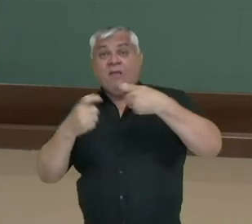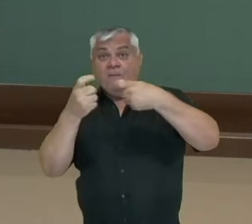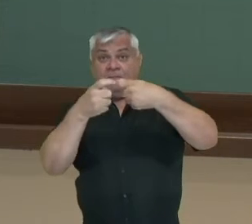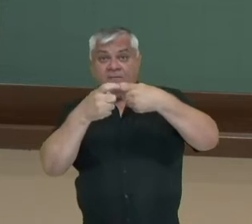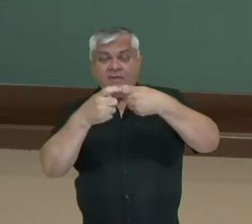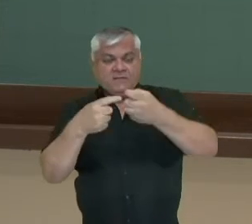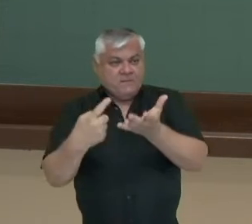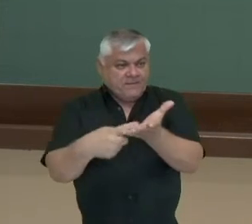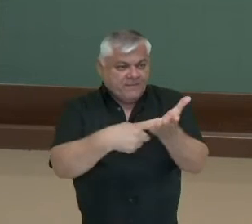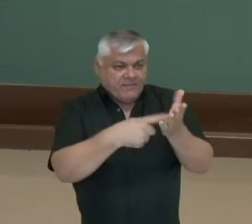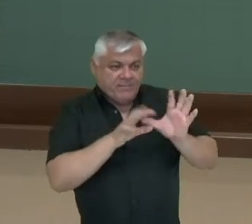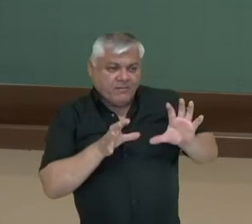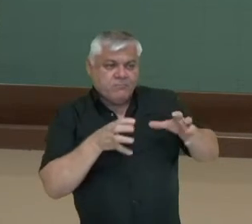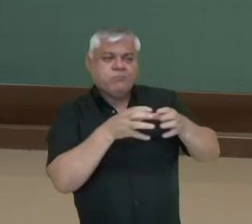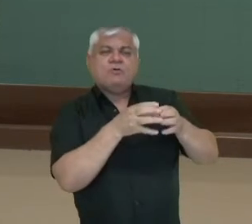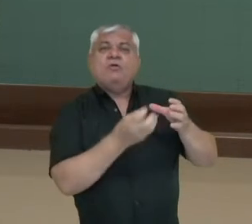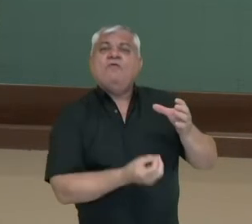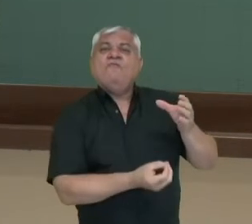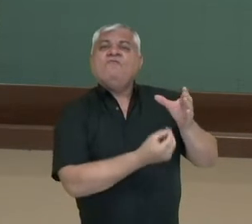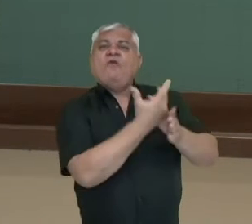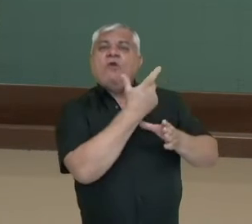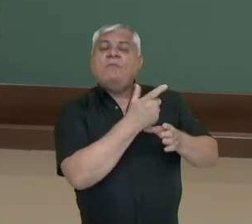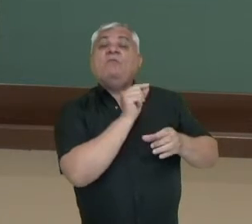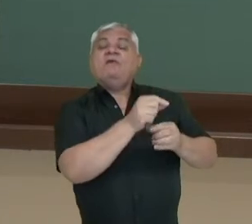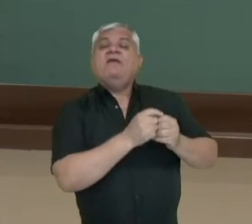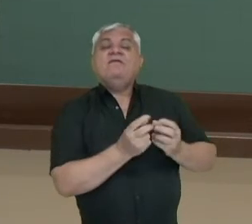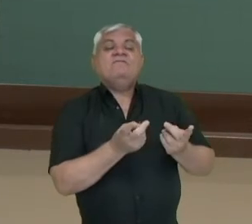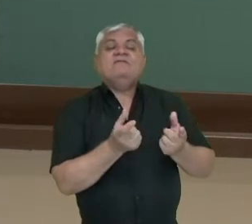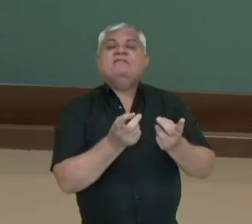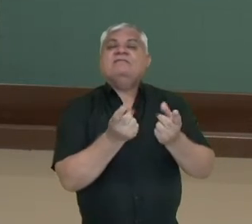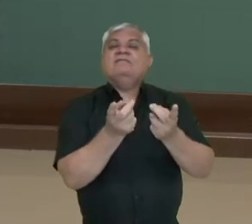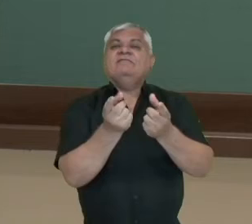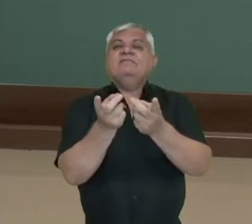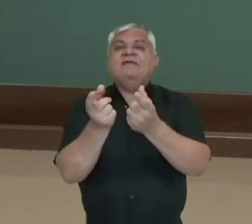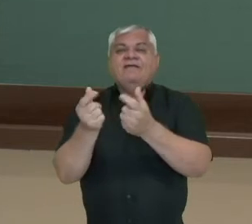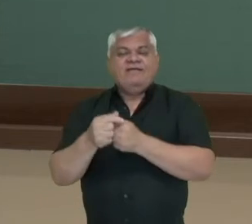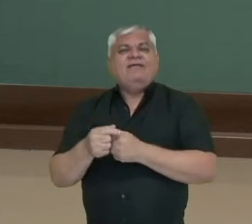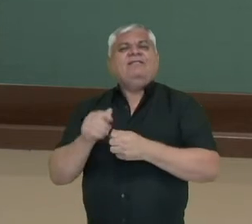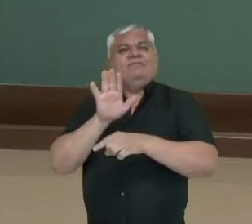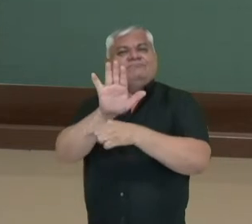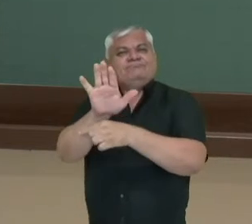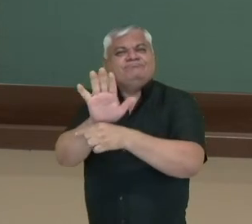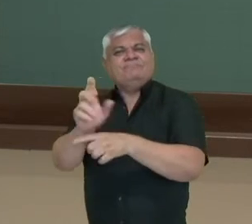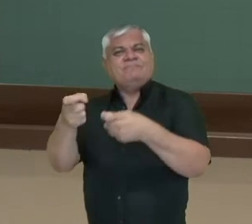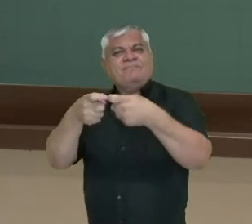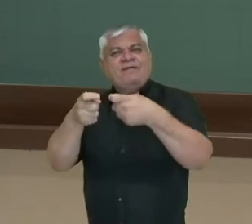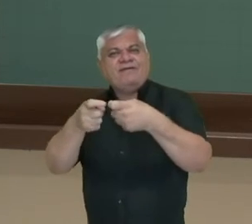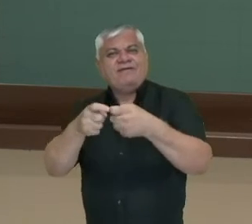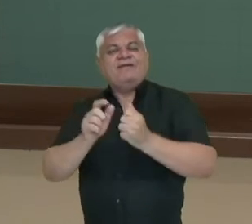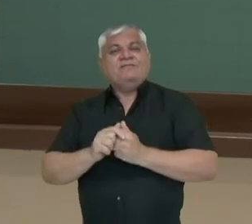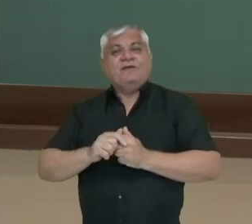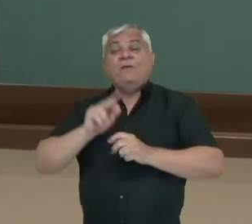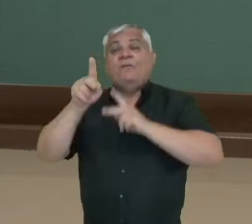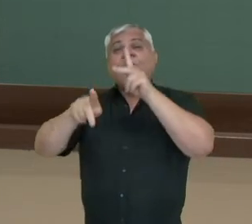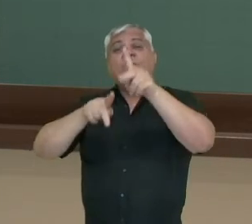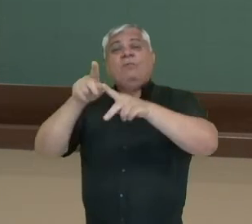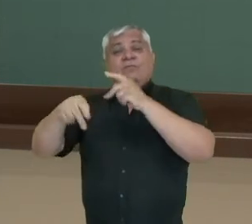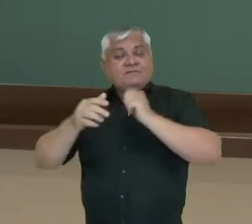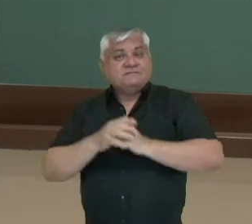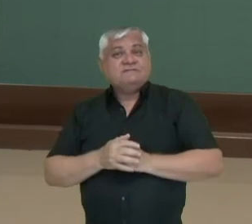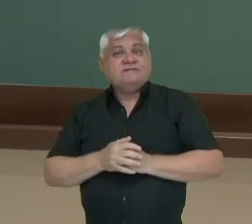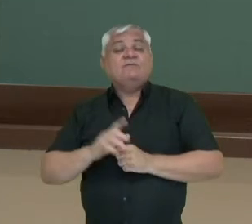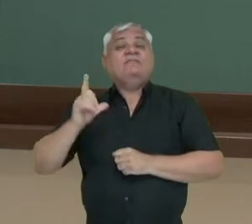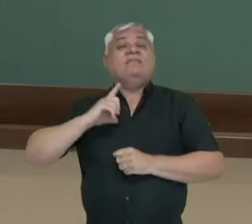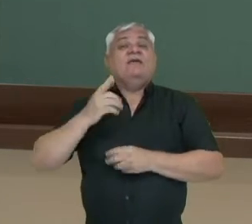essa cooperativa e, consequentemente, vão prestar os serviços médicos para a população em geral